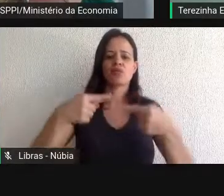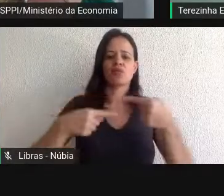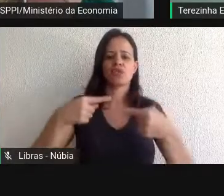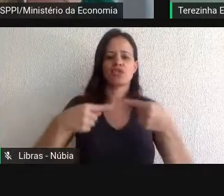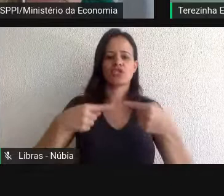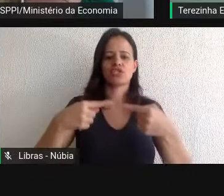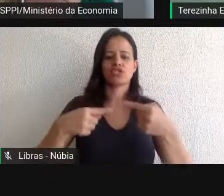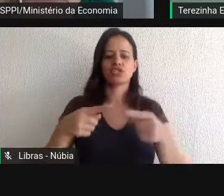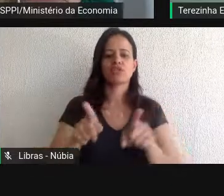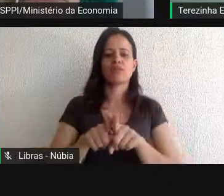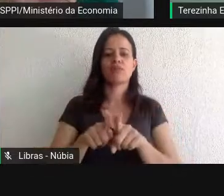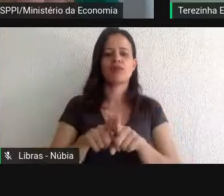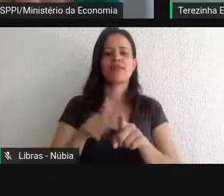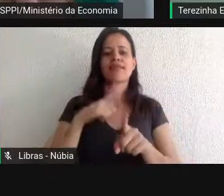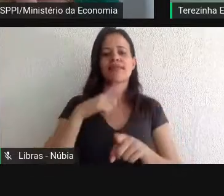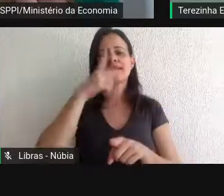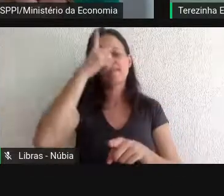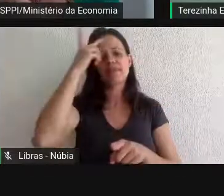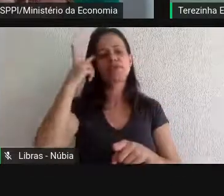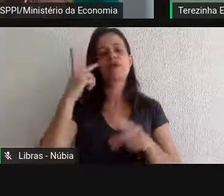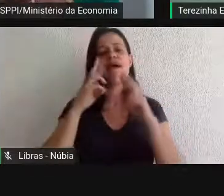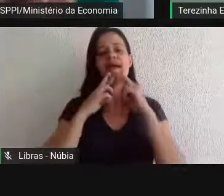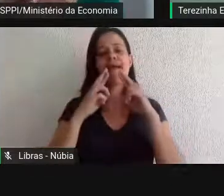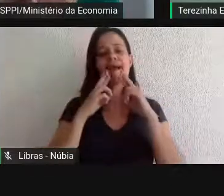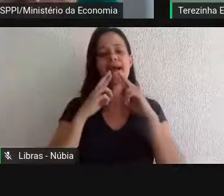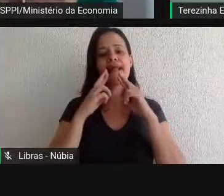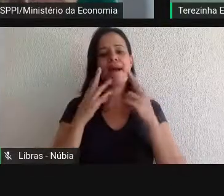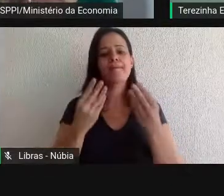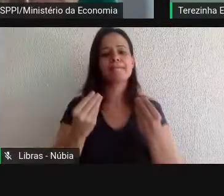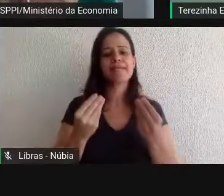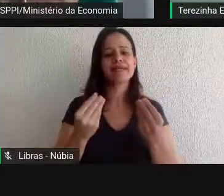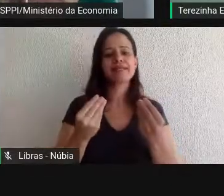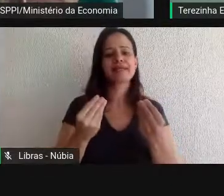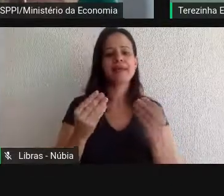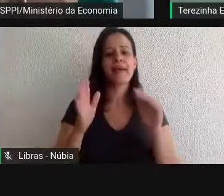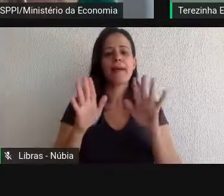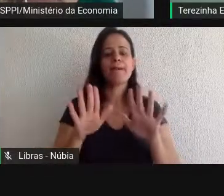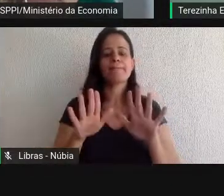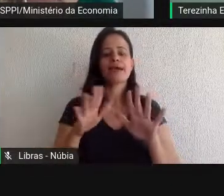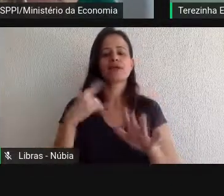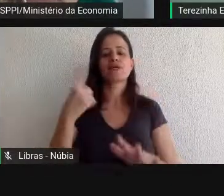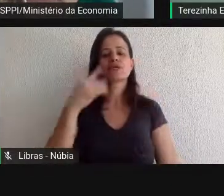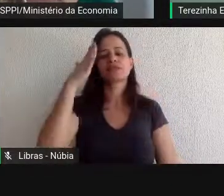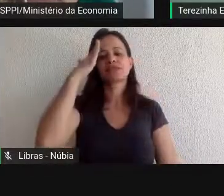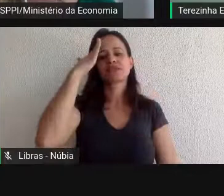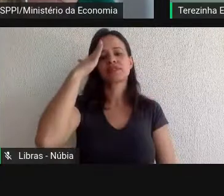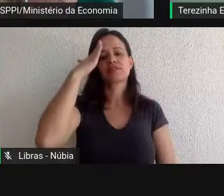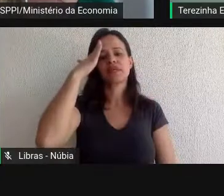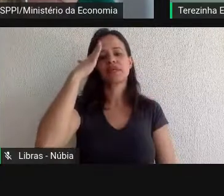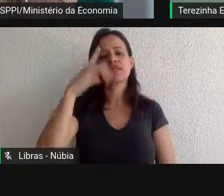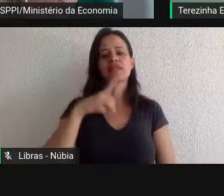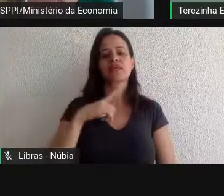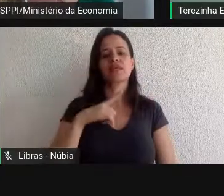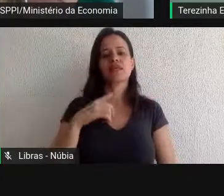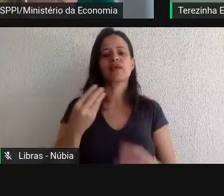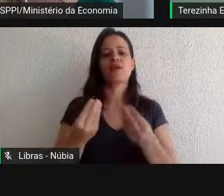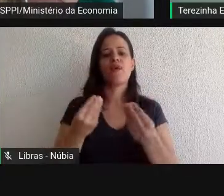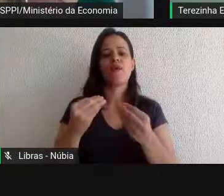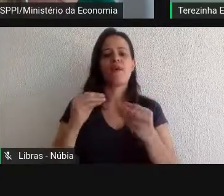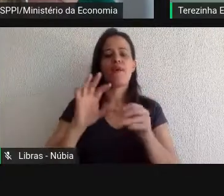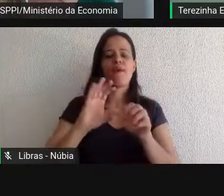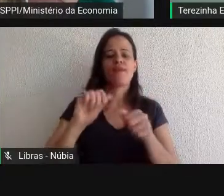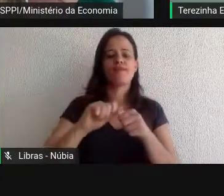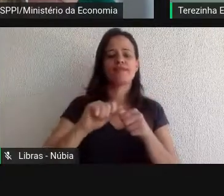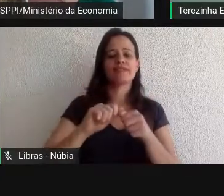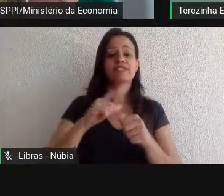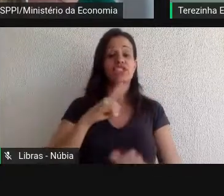nós ainda reclamamos bastante, mas nós não sabemos usar os canais, os instrumentos que